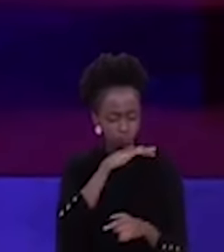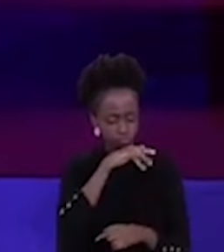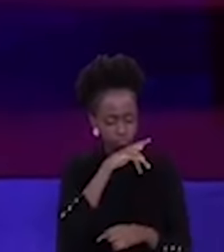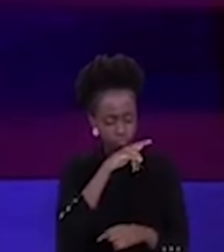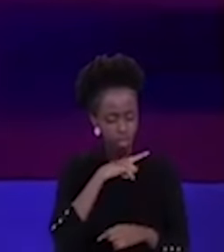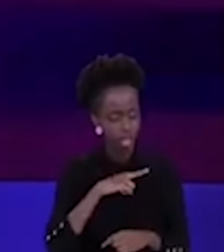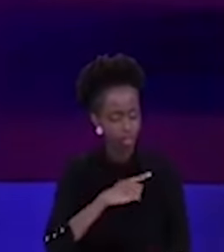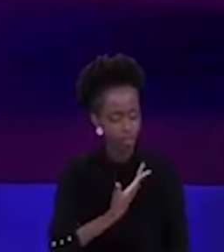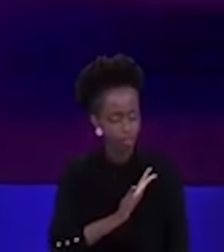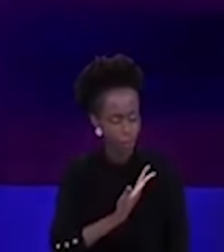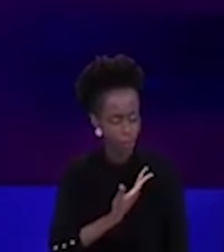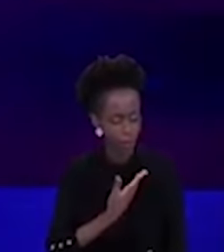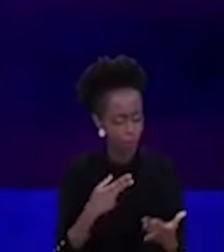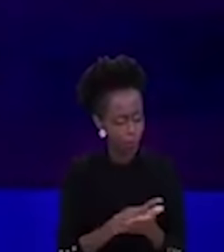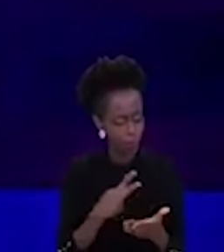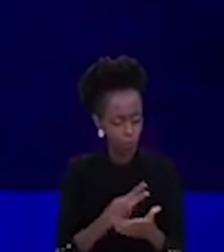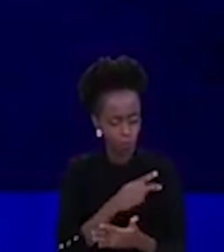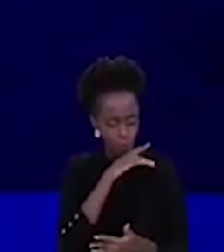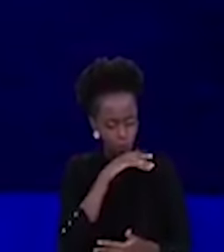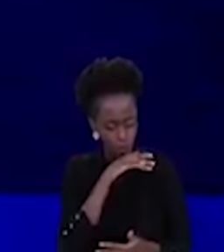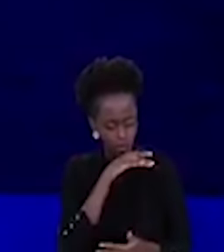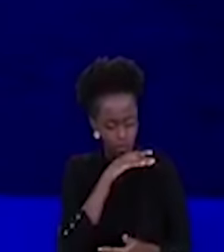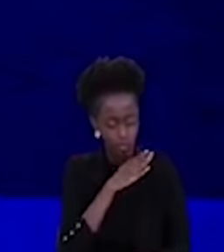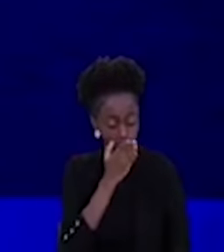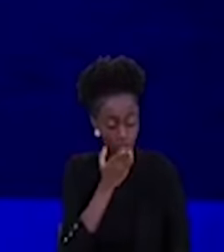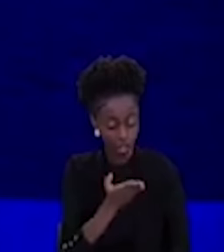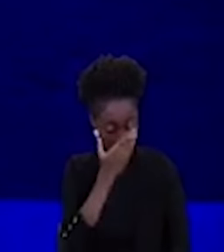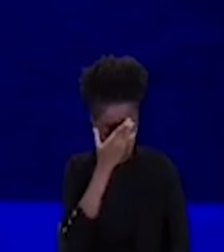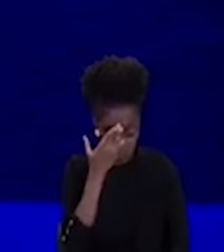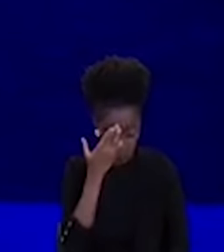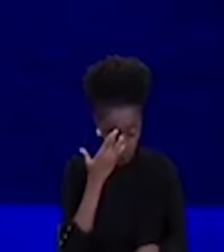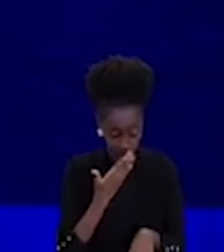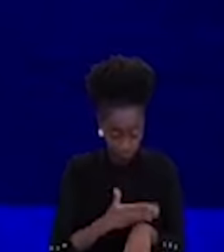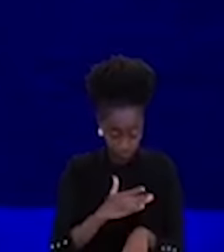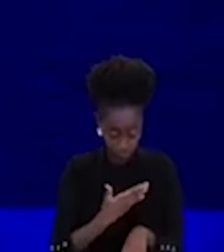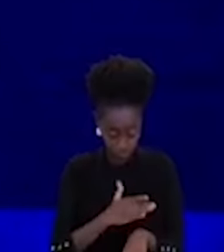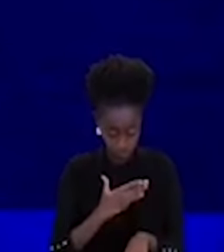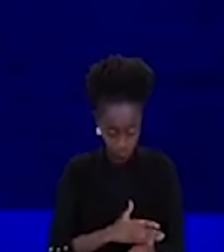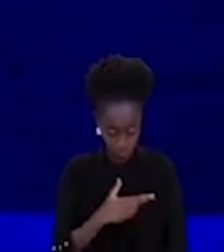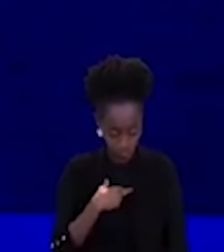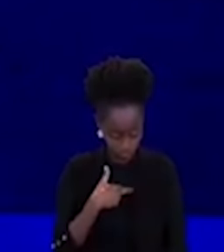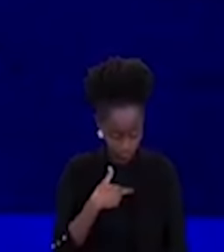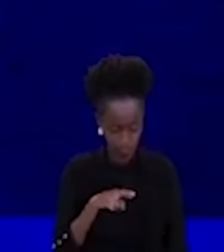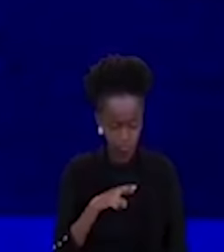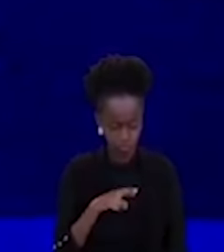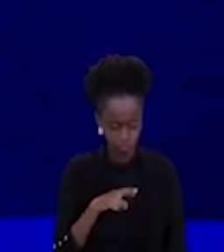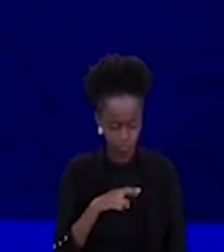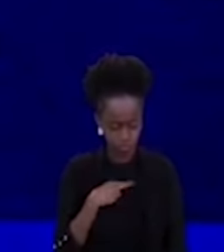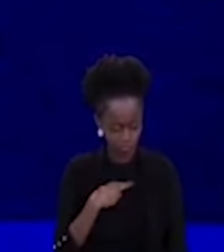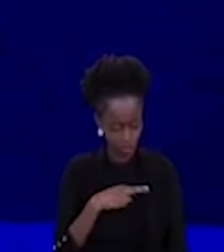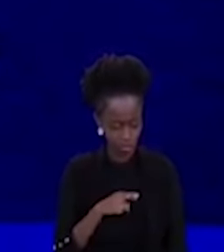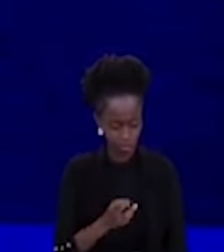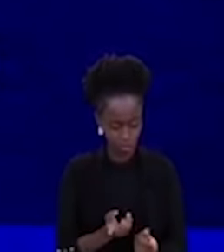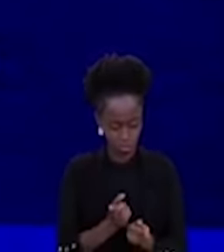pessoas erradas, esta pessoa que praticou uma religião, uma fé